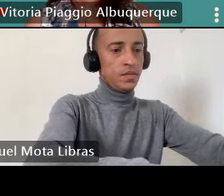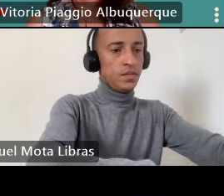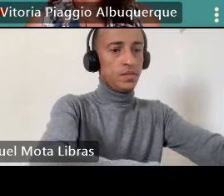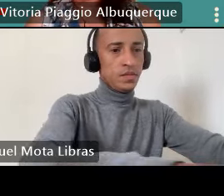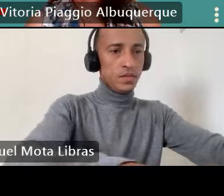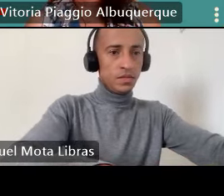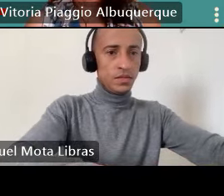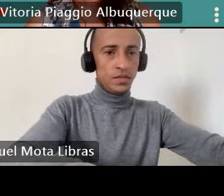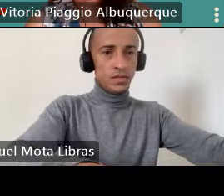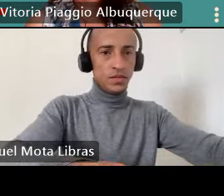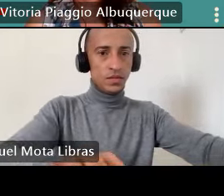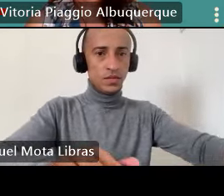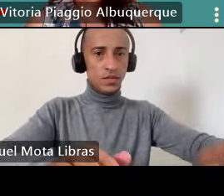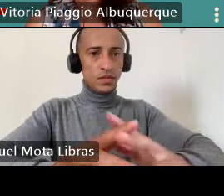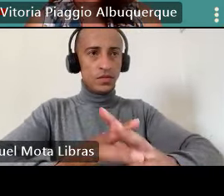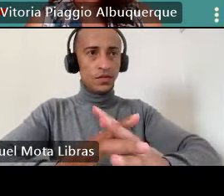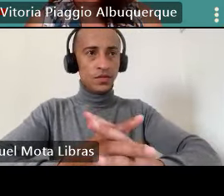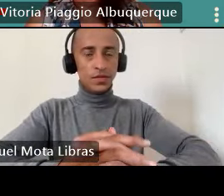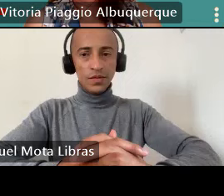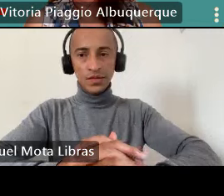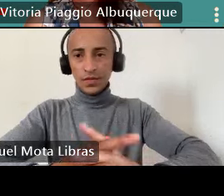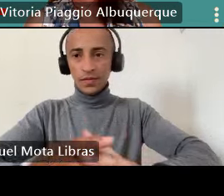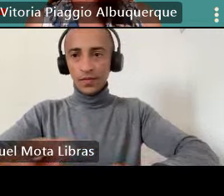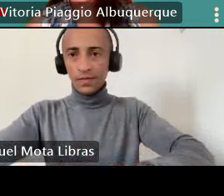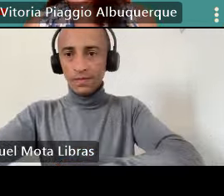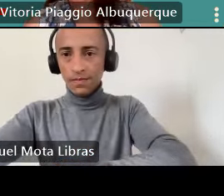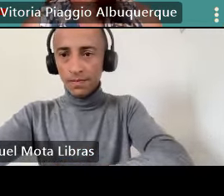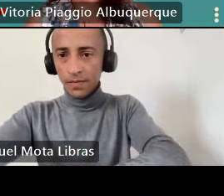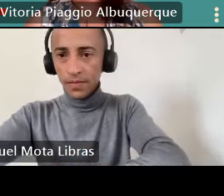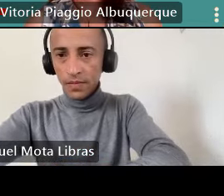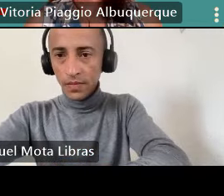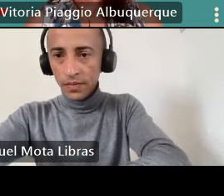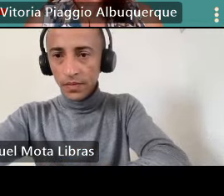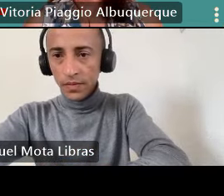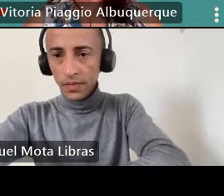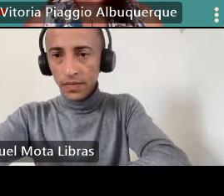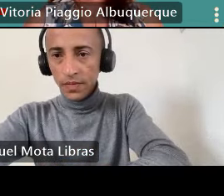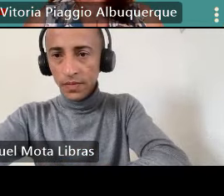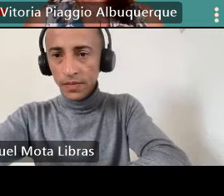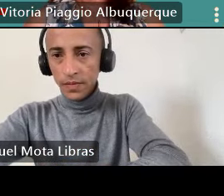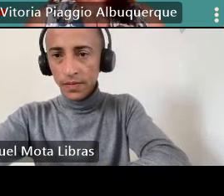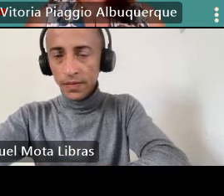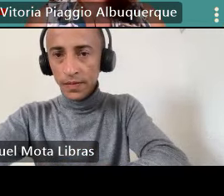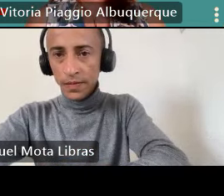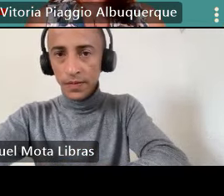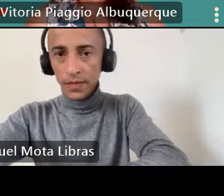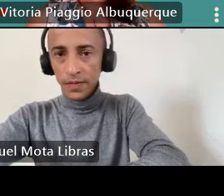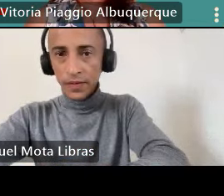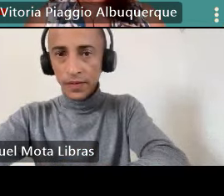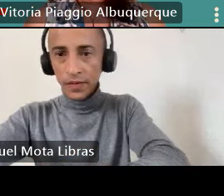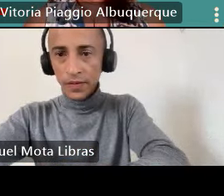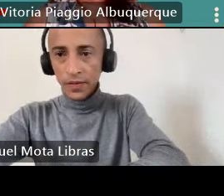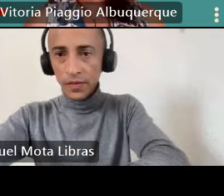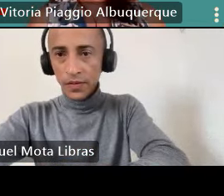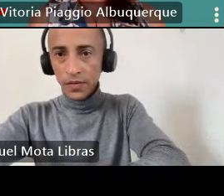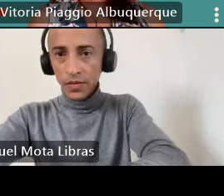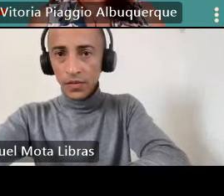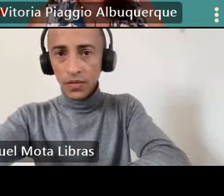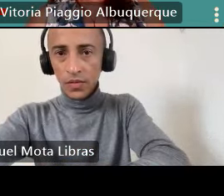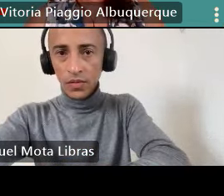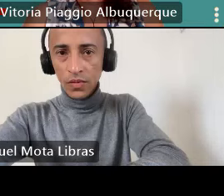processual né metodológica bem certinha mas a gente tem que ter sempre em mente que essa também é uma questão cultural e